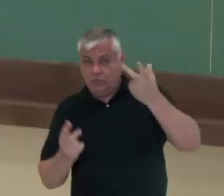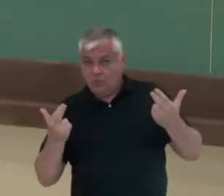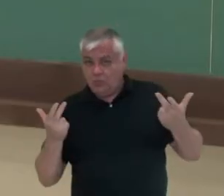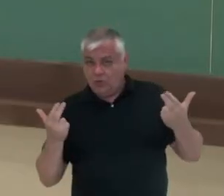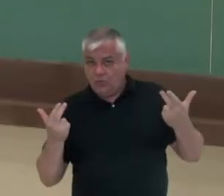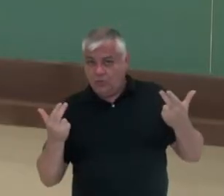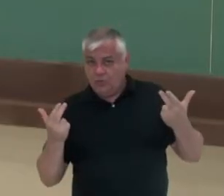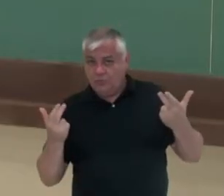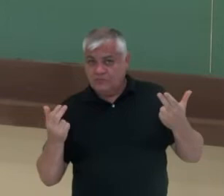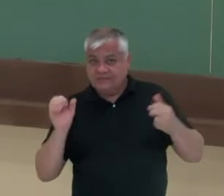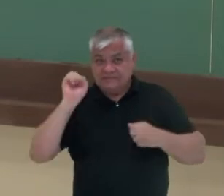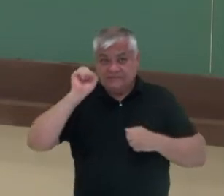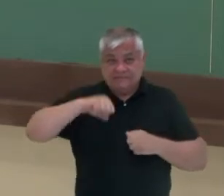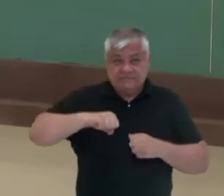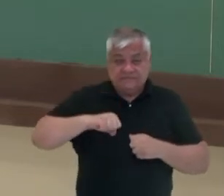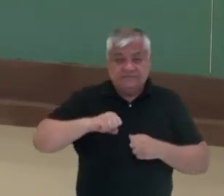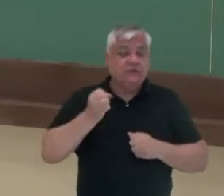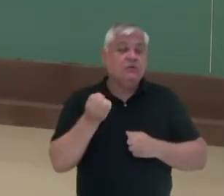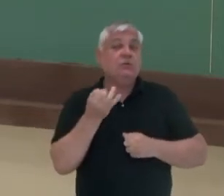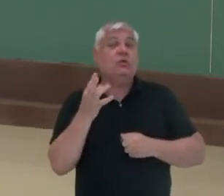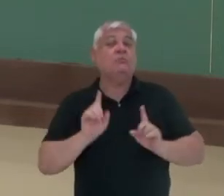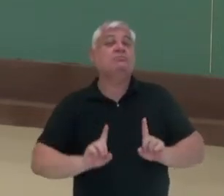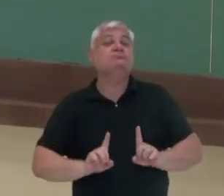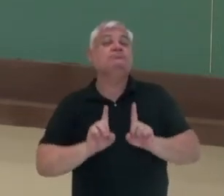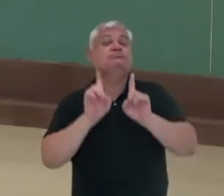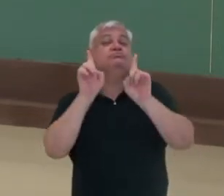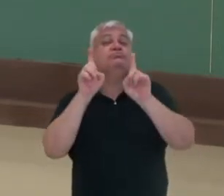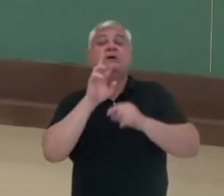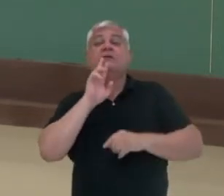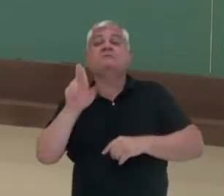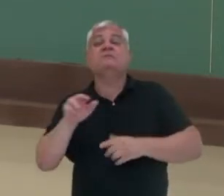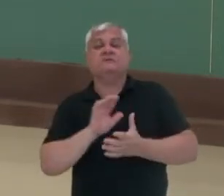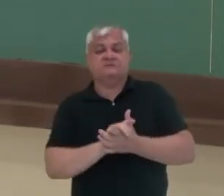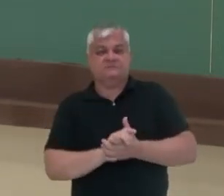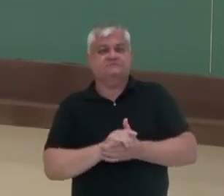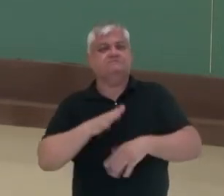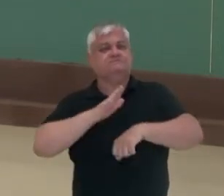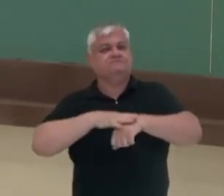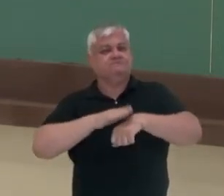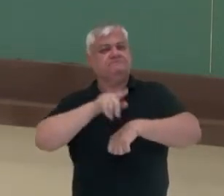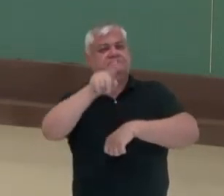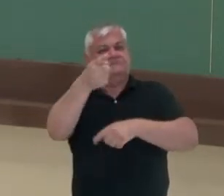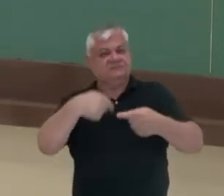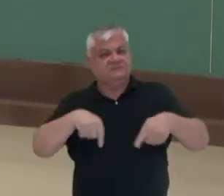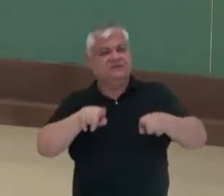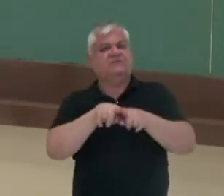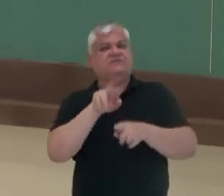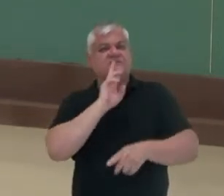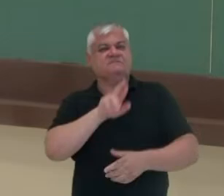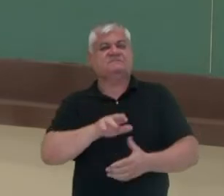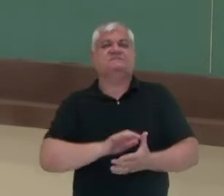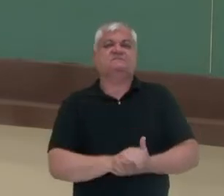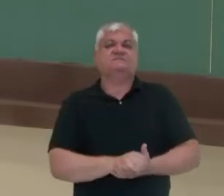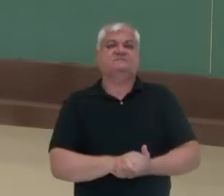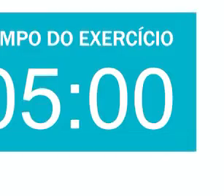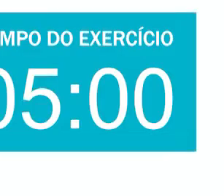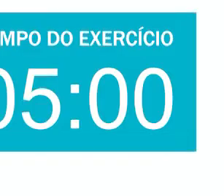proporcionais? Se sim, qual é a constante de proporcionalidade? Eu deixo com vocês, a gente já volta com a solução.